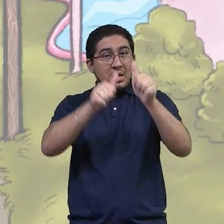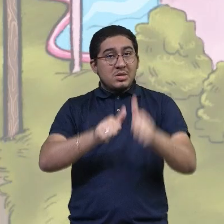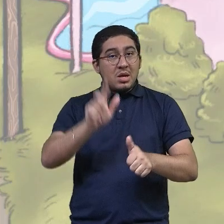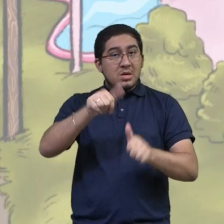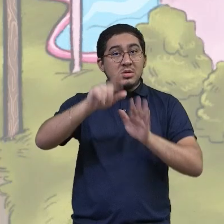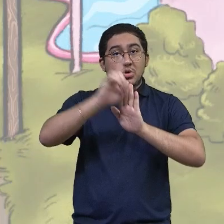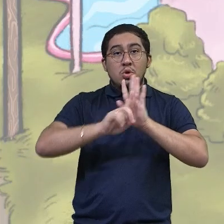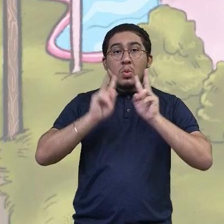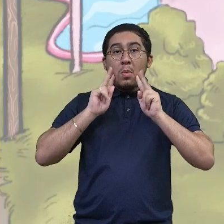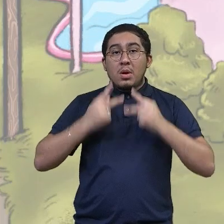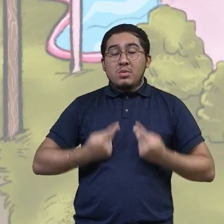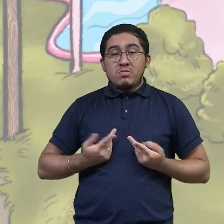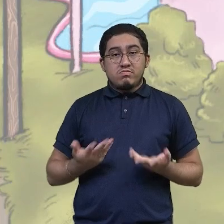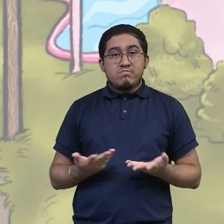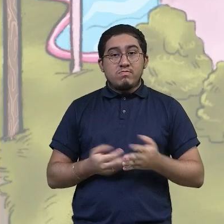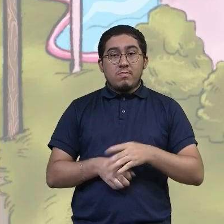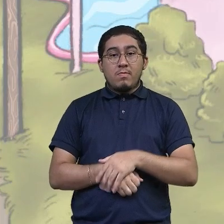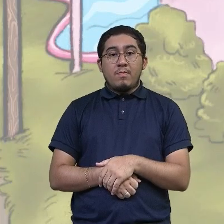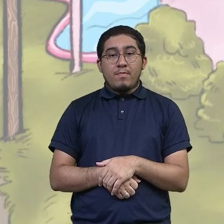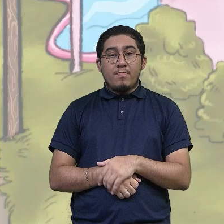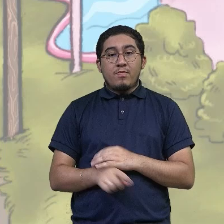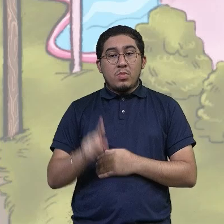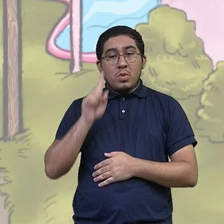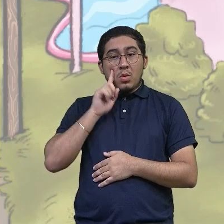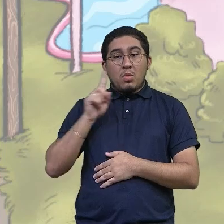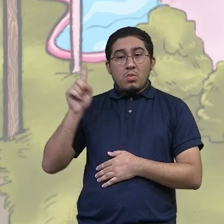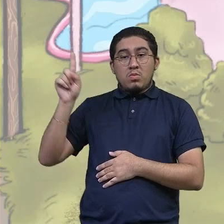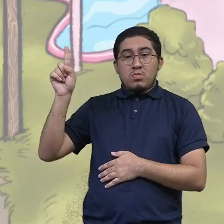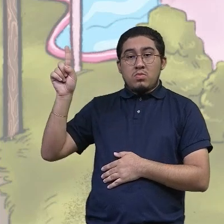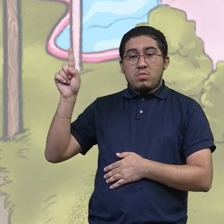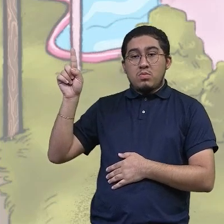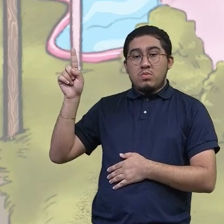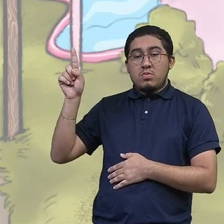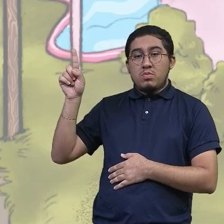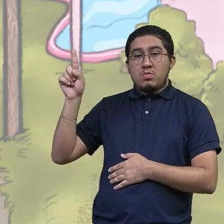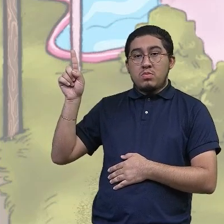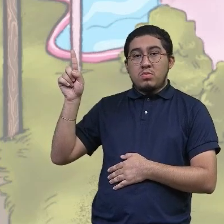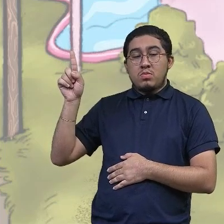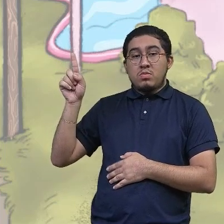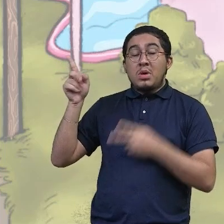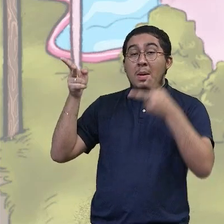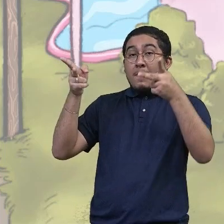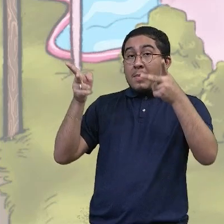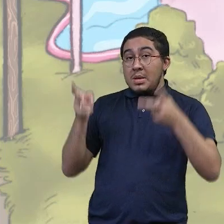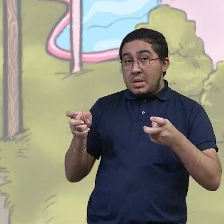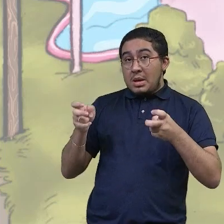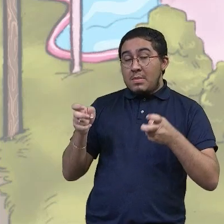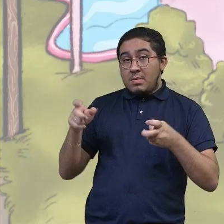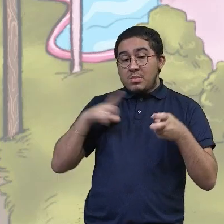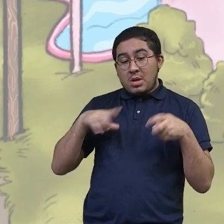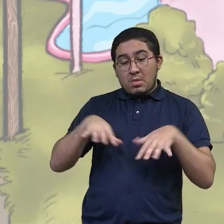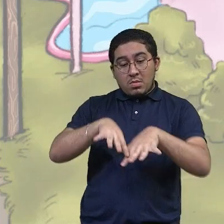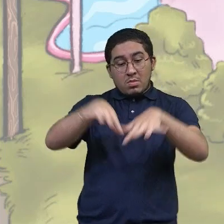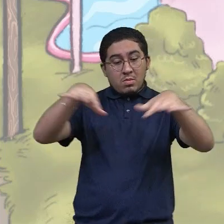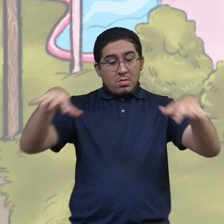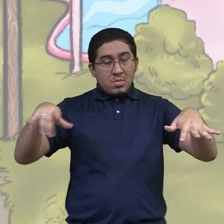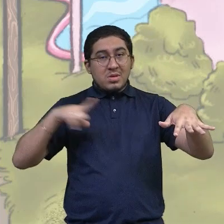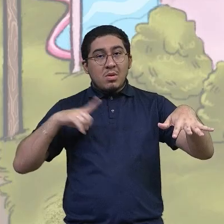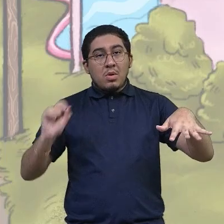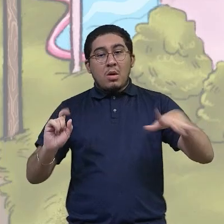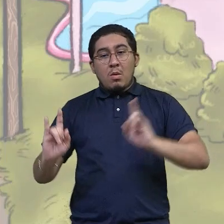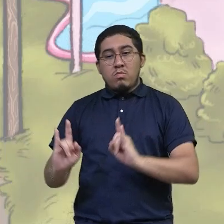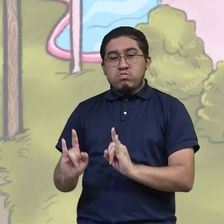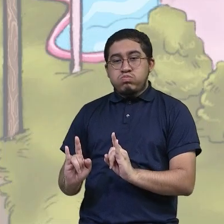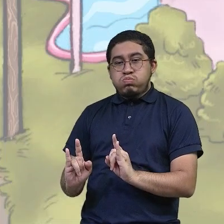direitos humanos. Aqui você deve ter observado que desse lado do cenário, nós temos prédios de